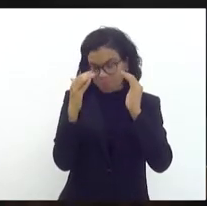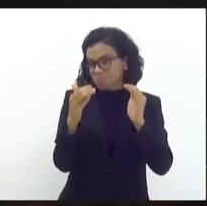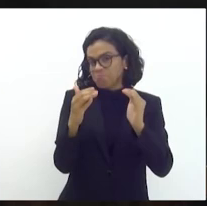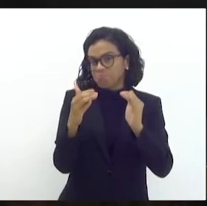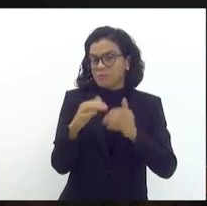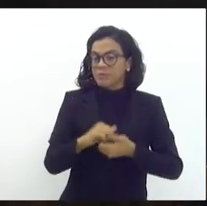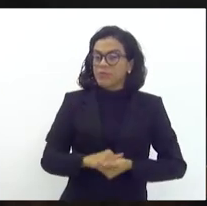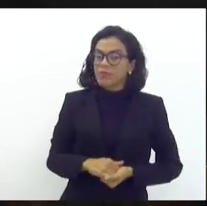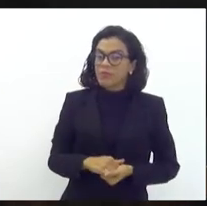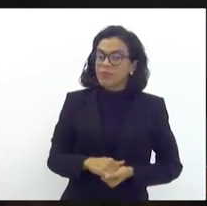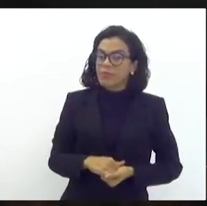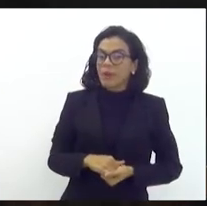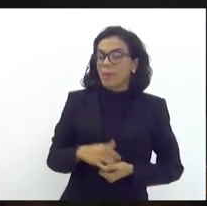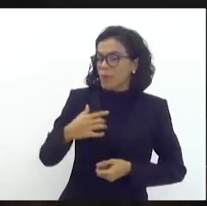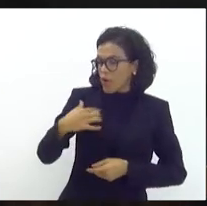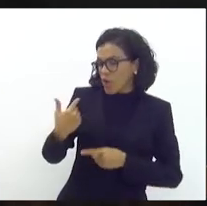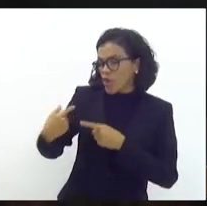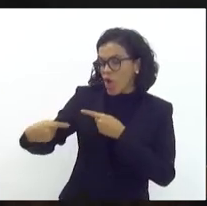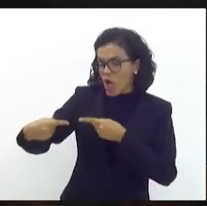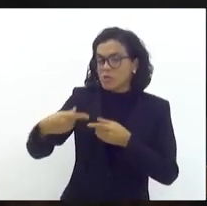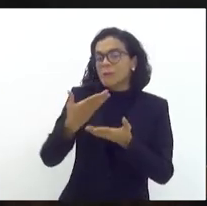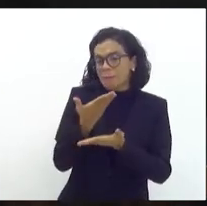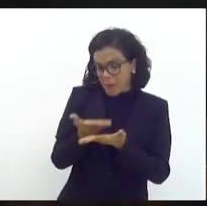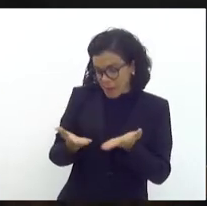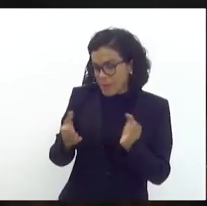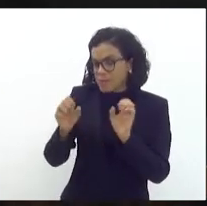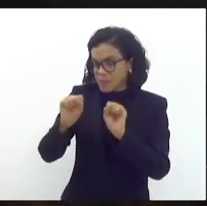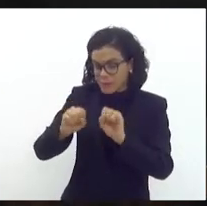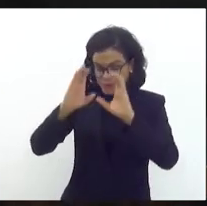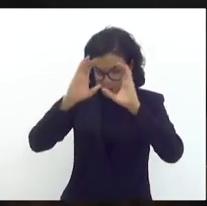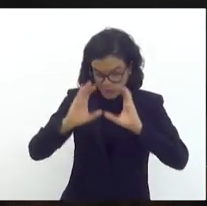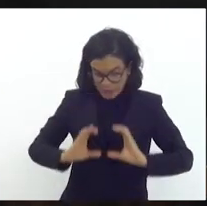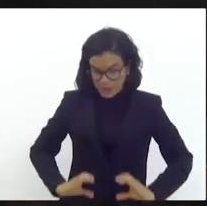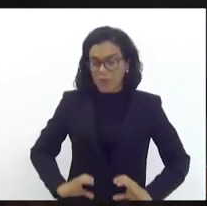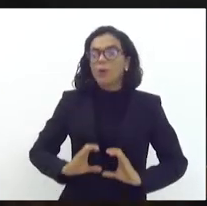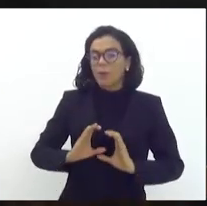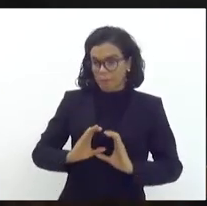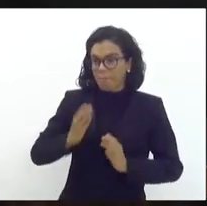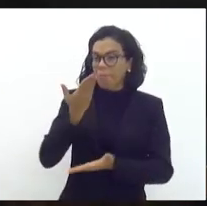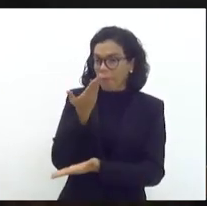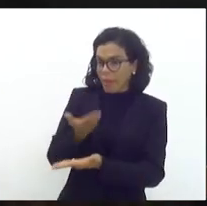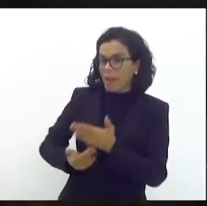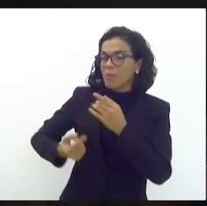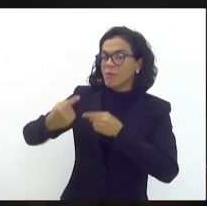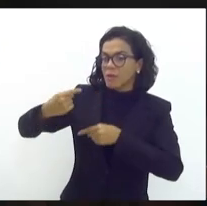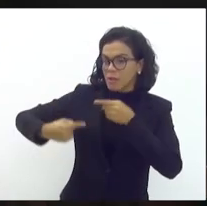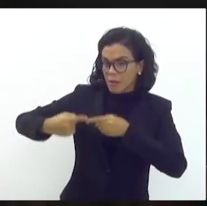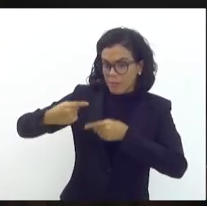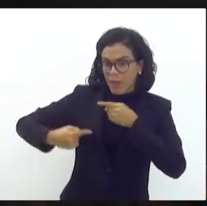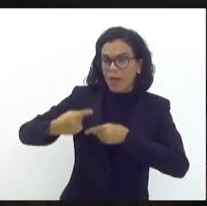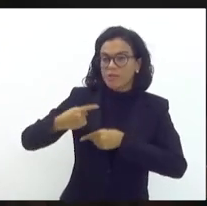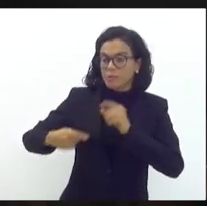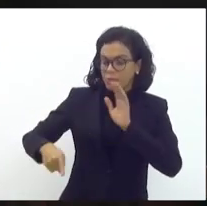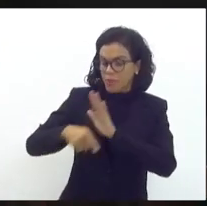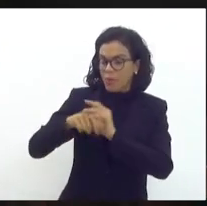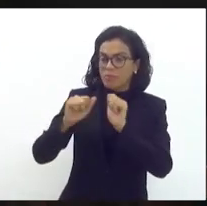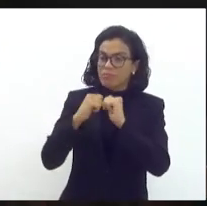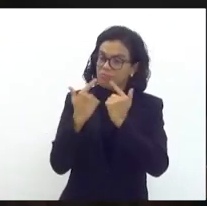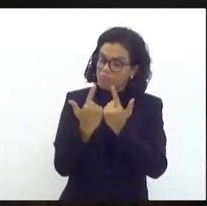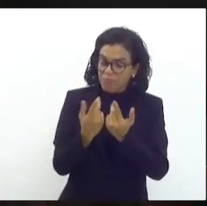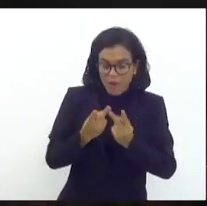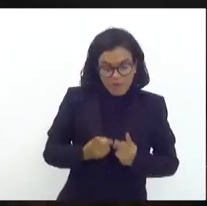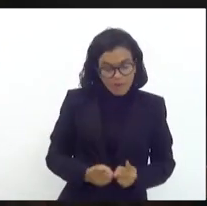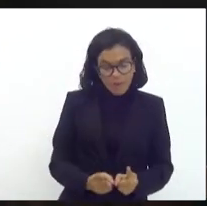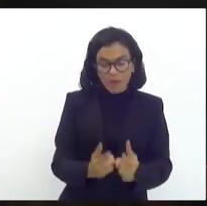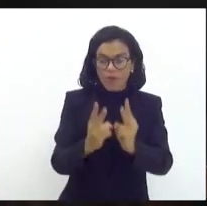no debate o que todo nós perdemos perdemos como cidadão perdemos no debate da casa infelizmente mas vamos seguir